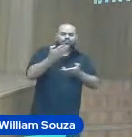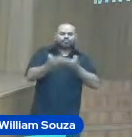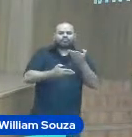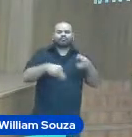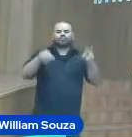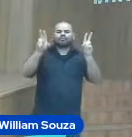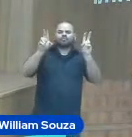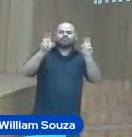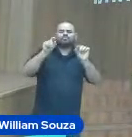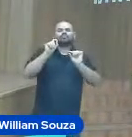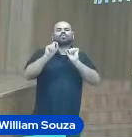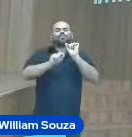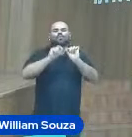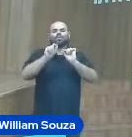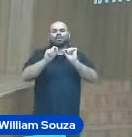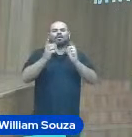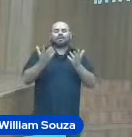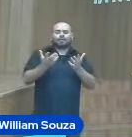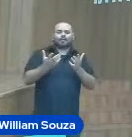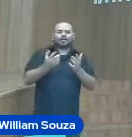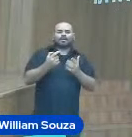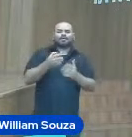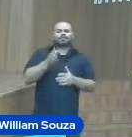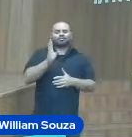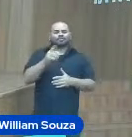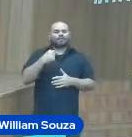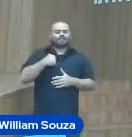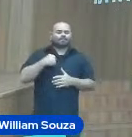ocupando a minha agenda de vida aí